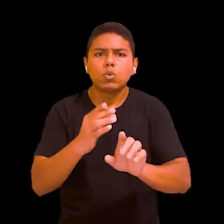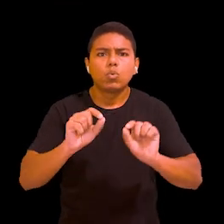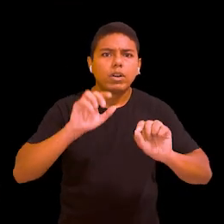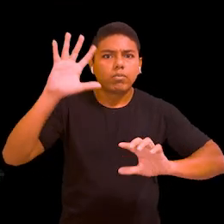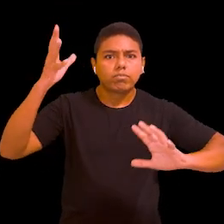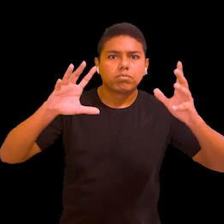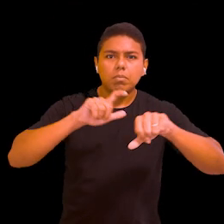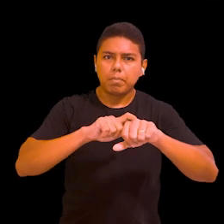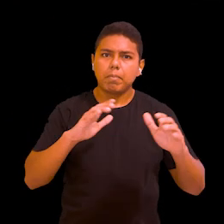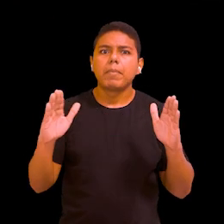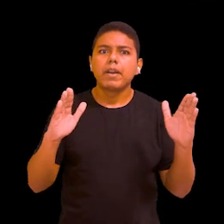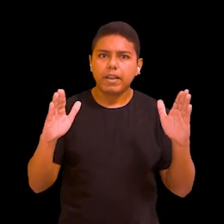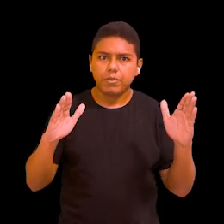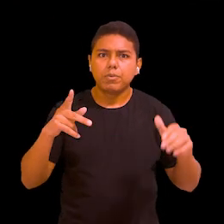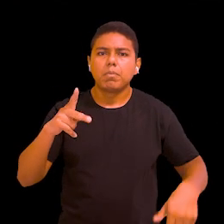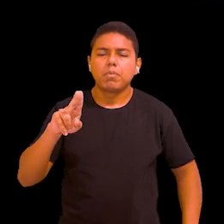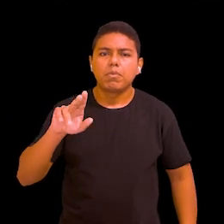no puerpério.